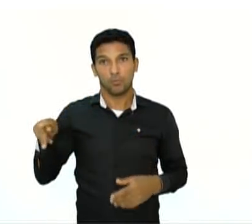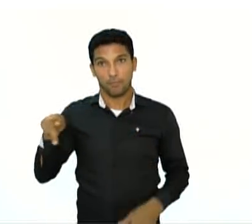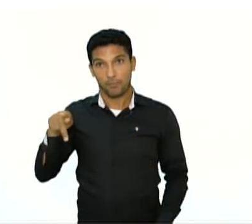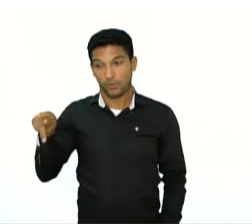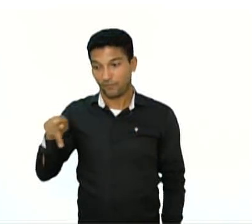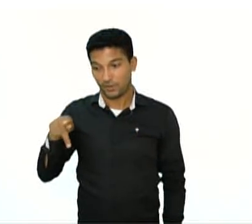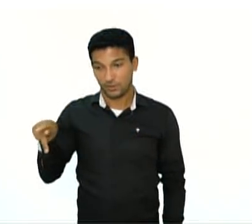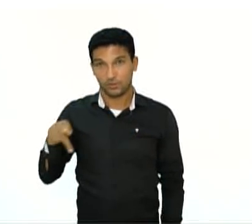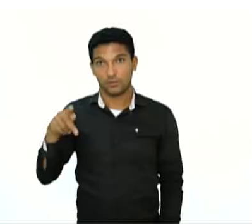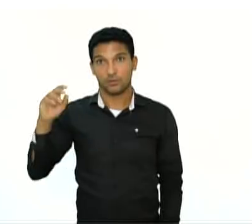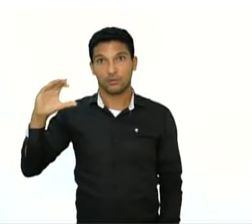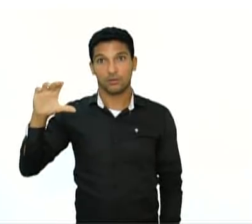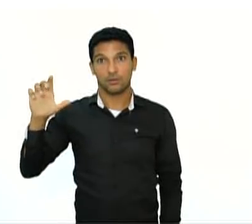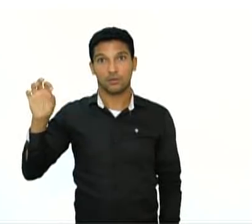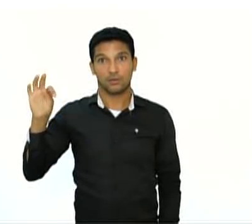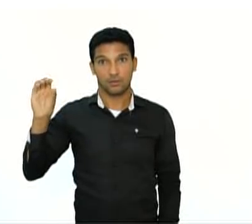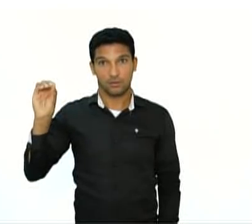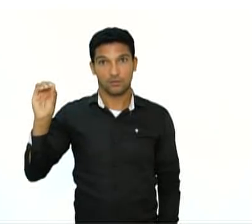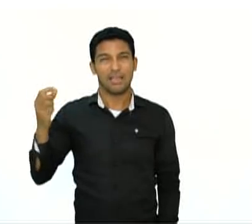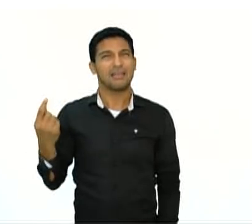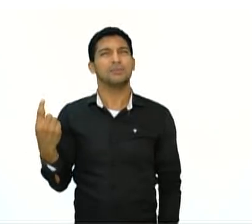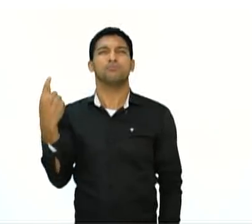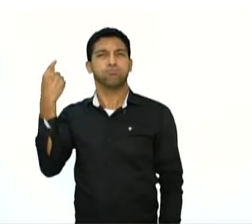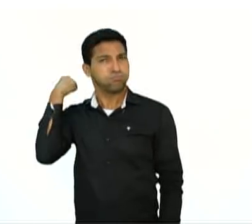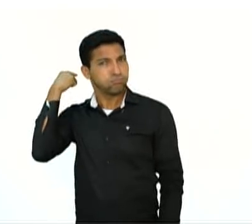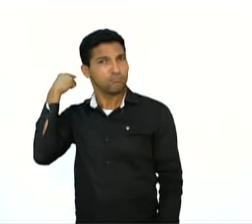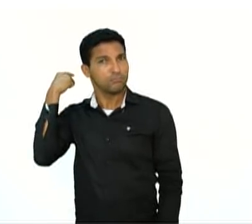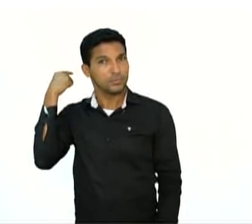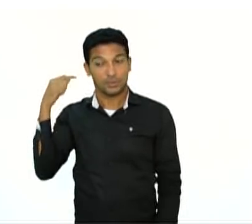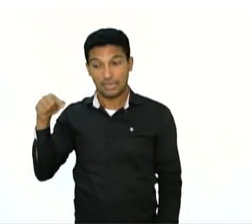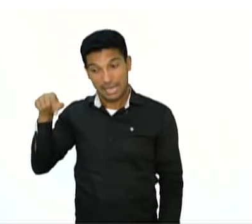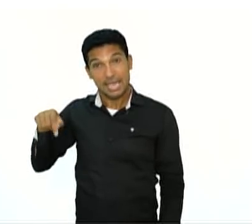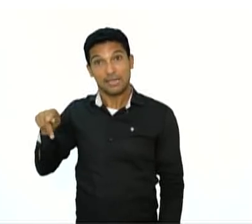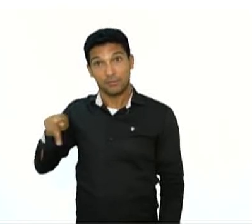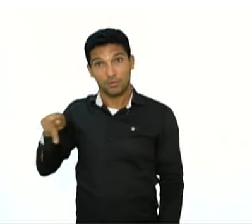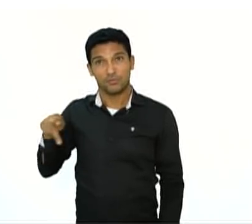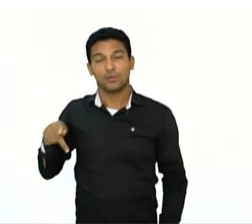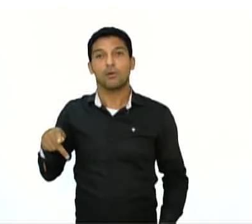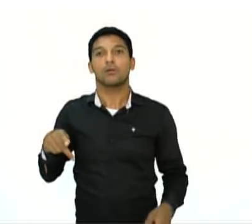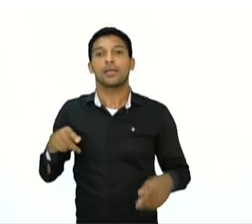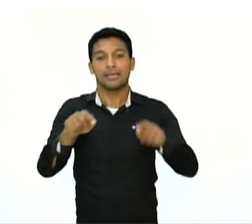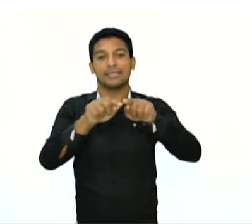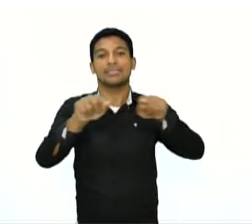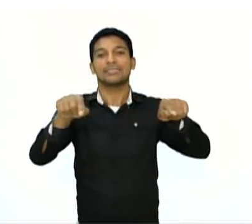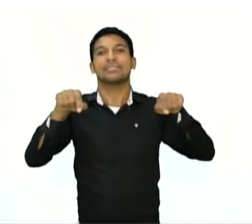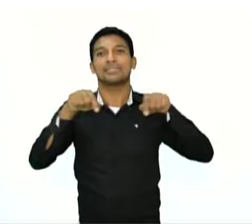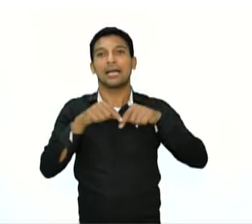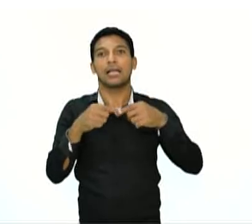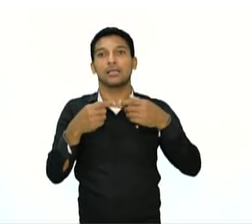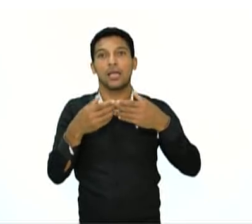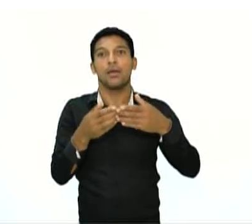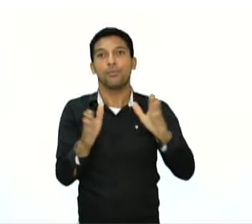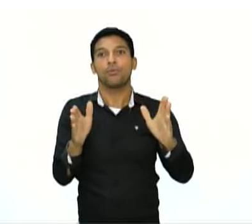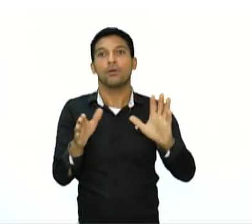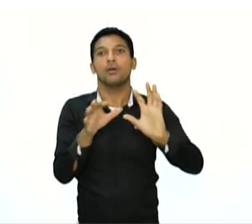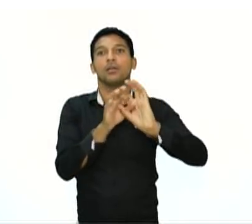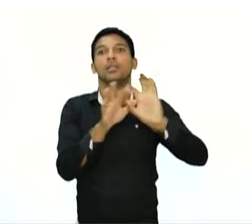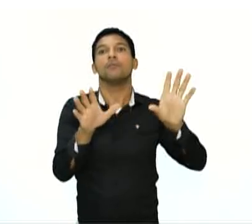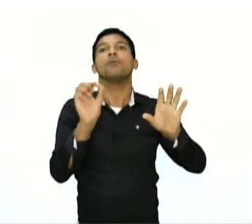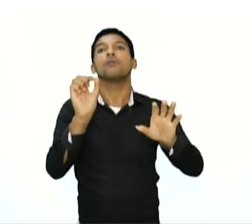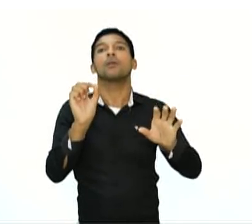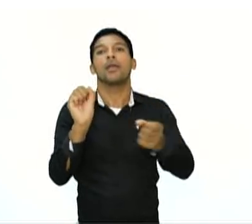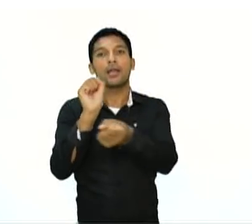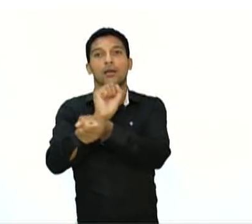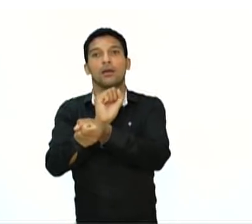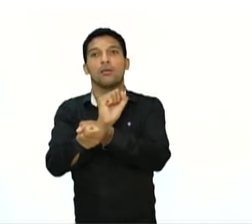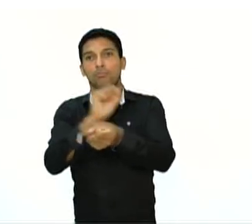Sociedade Redentora de Paranaguá, paranaguense, de 1883, na qual o professor Cleto esteve na